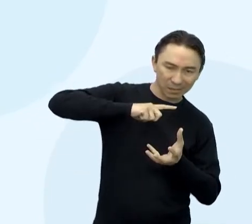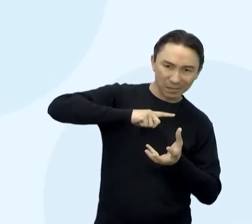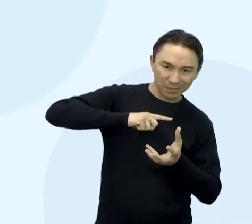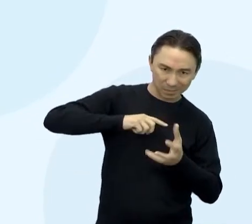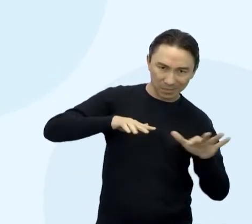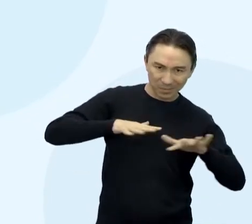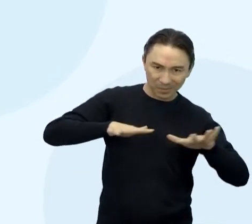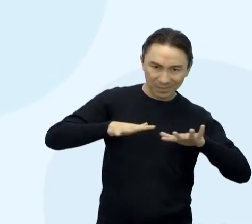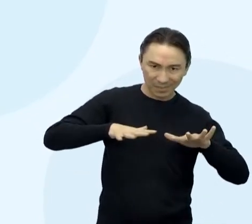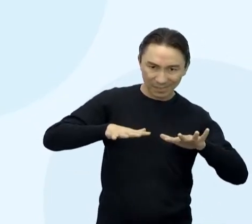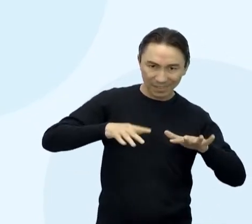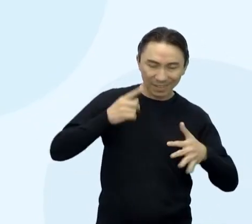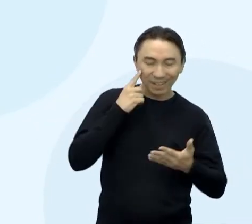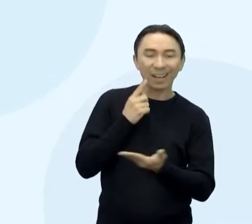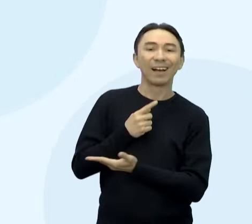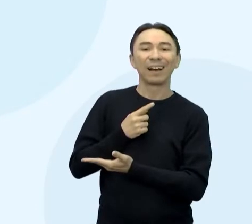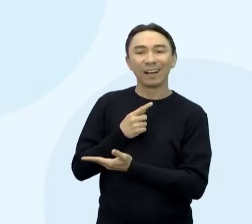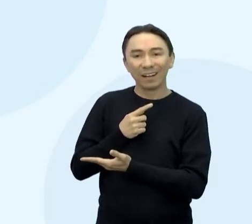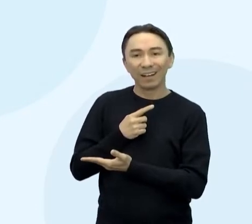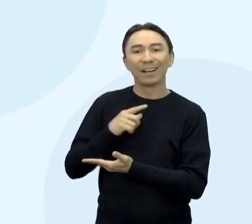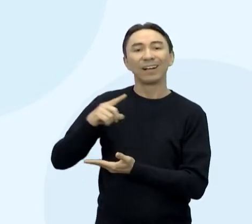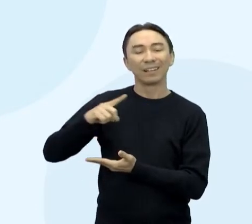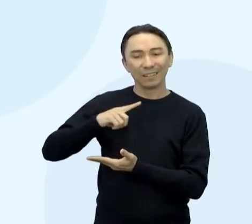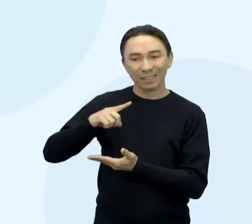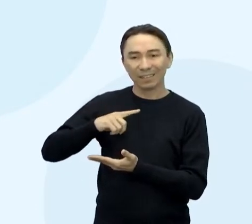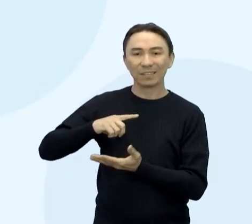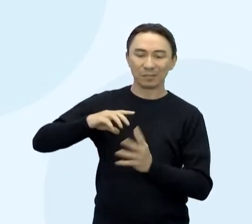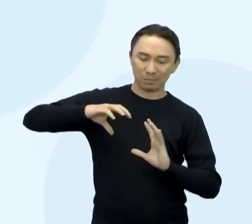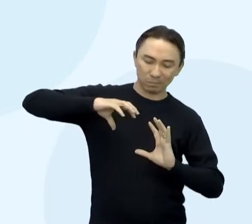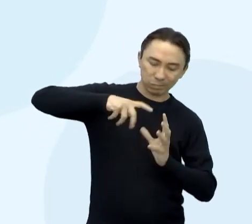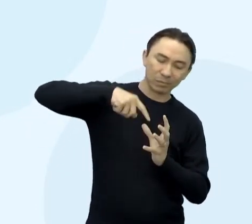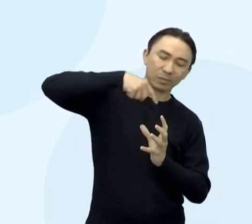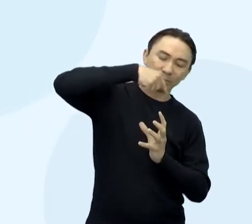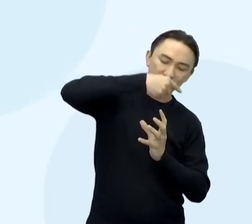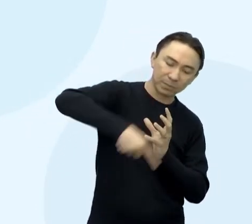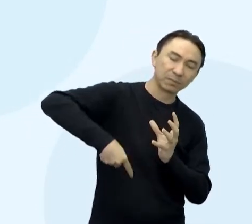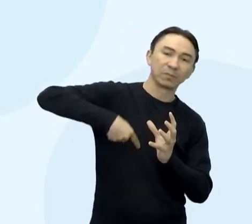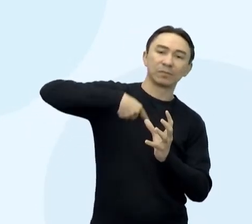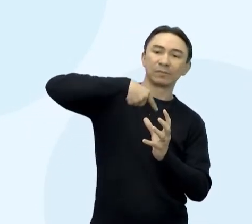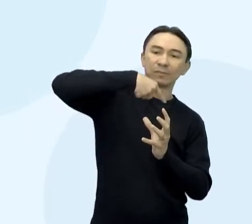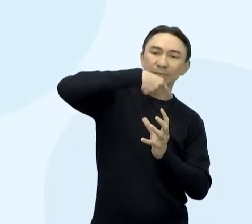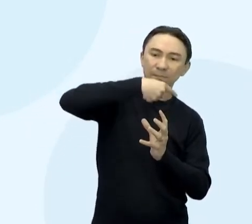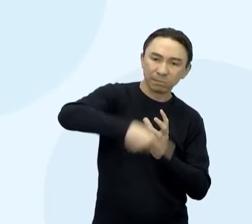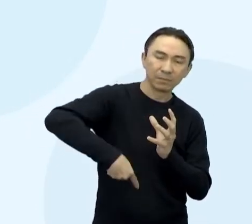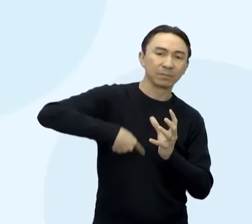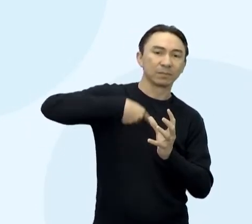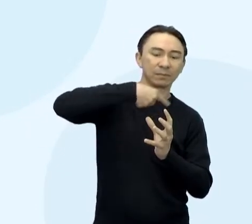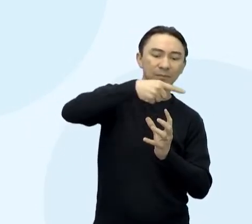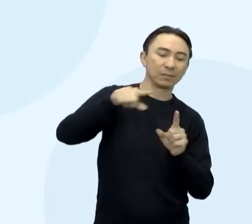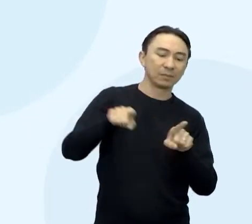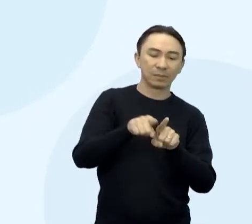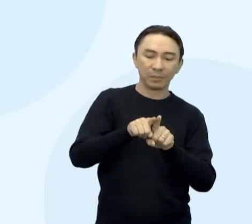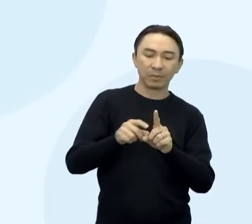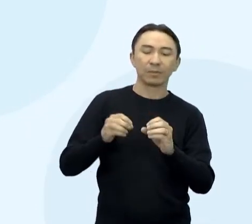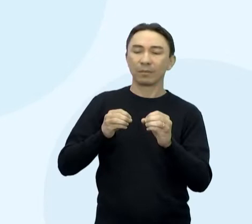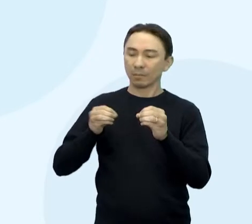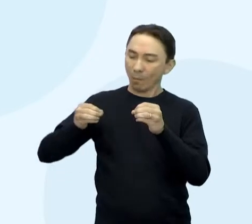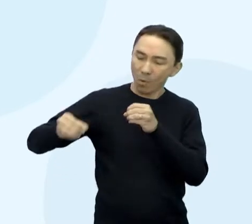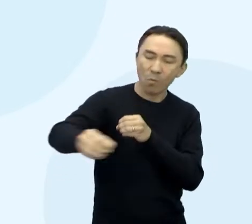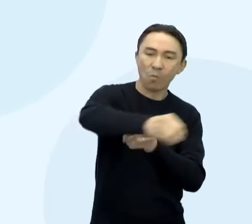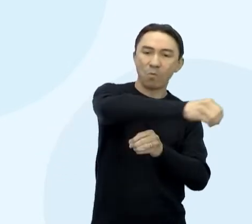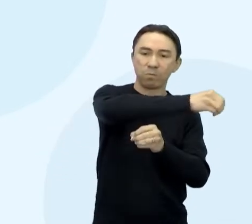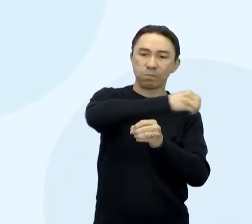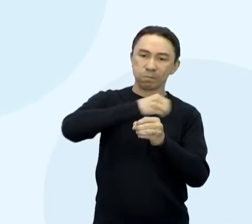Na direção que está aí. Ah, ela tem um movimento de rotação e translação, Magno. Pois é. Então, a gente está pensando em equilíbrio nesse